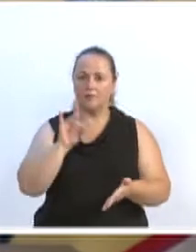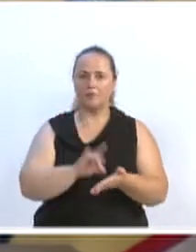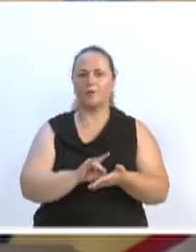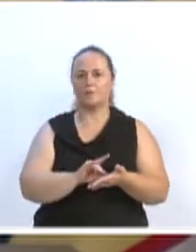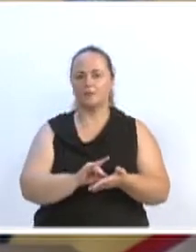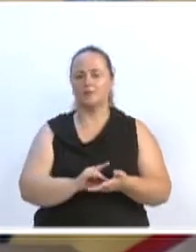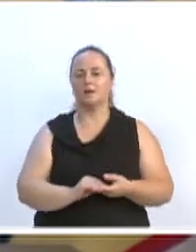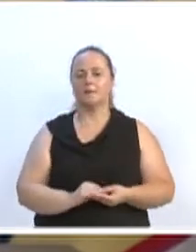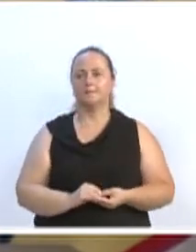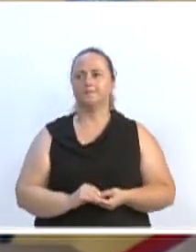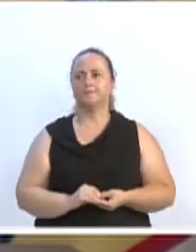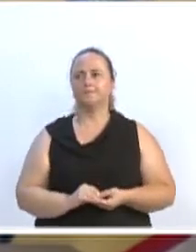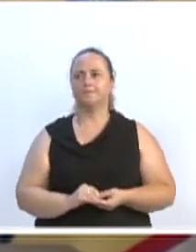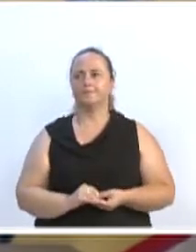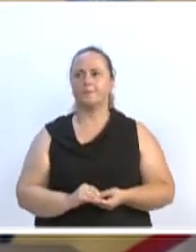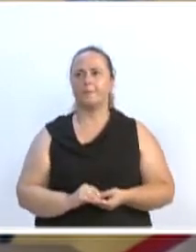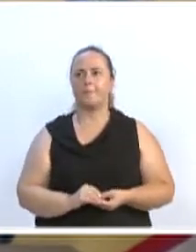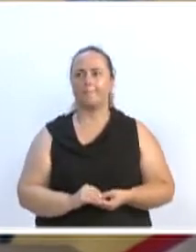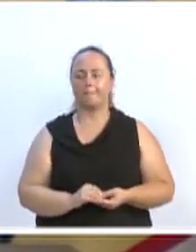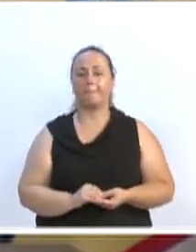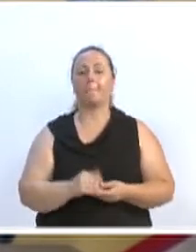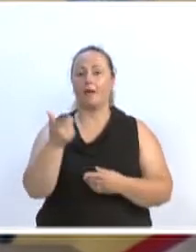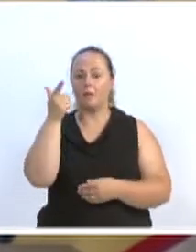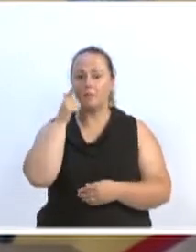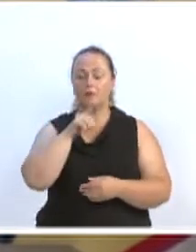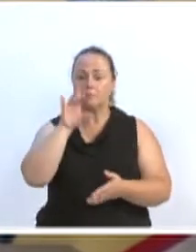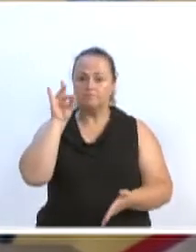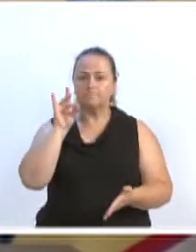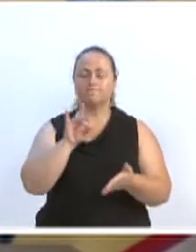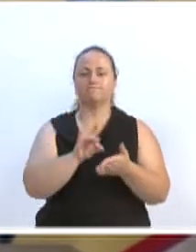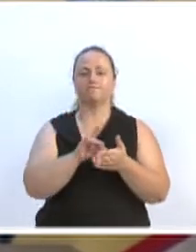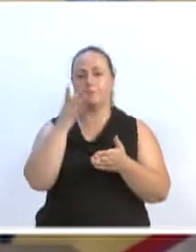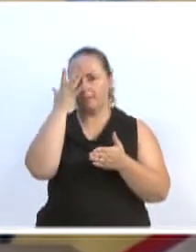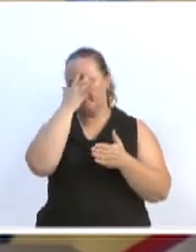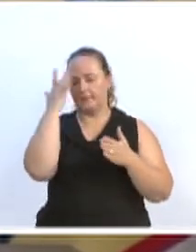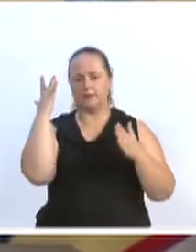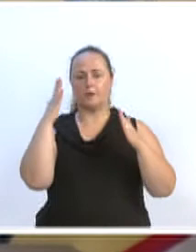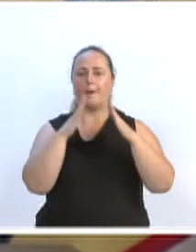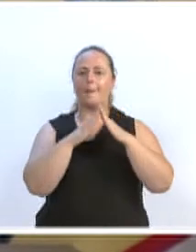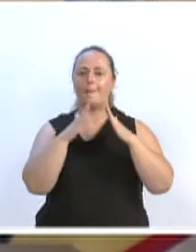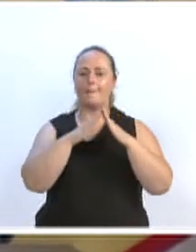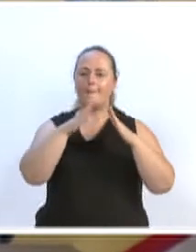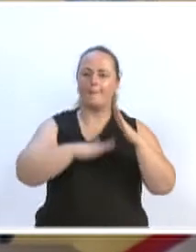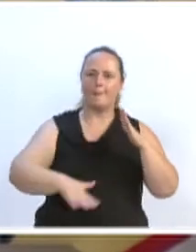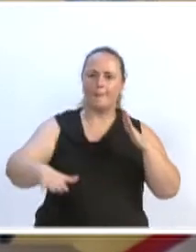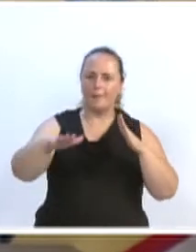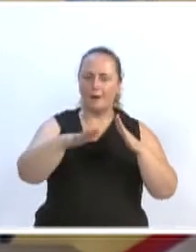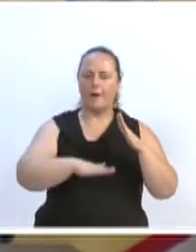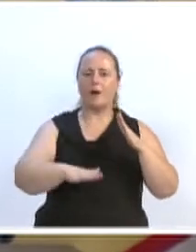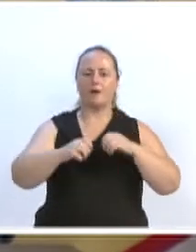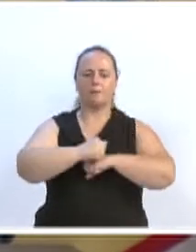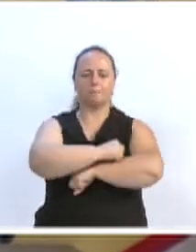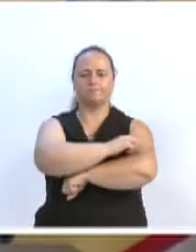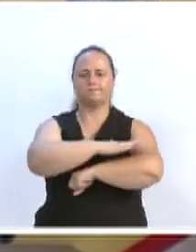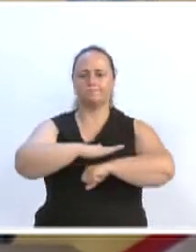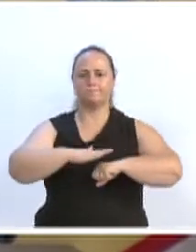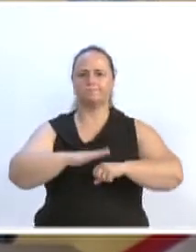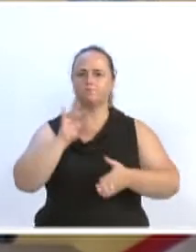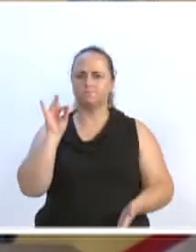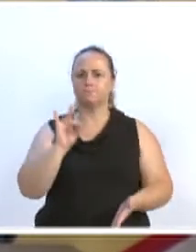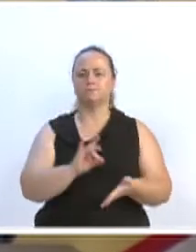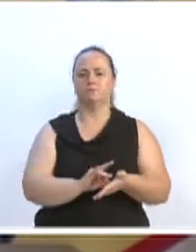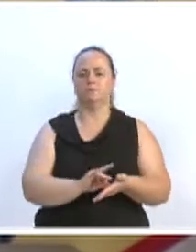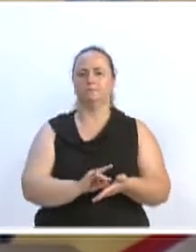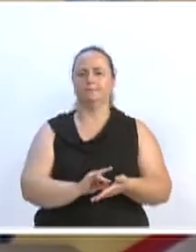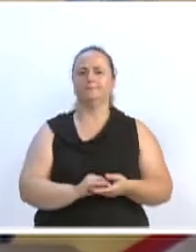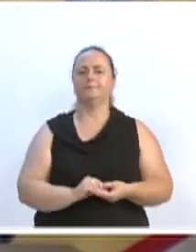sequência ea gente possa contemplar esses moradores que a gente possa contemplar essas pessoas